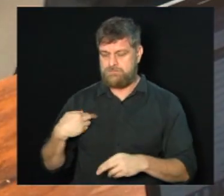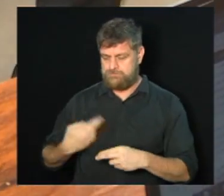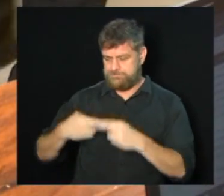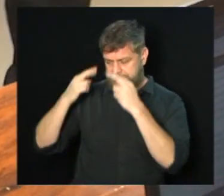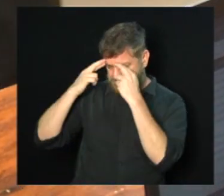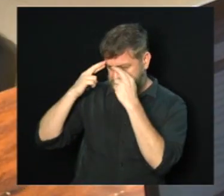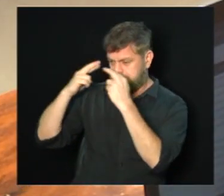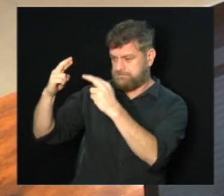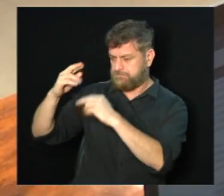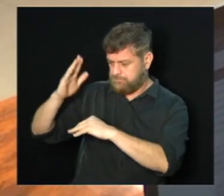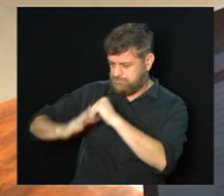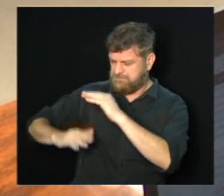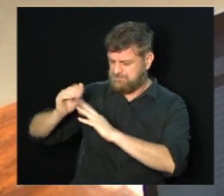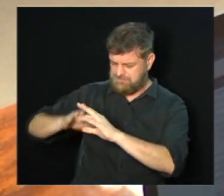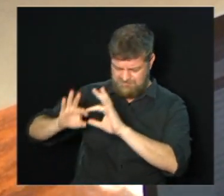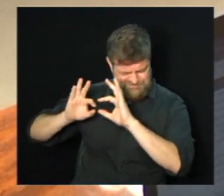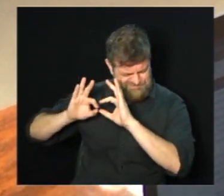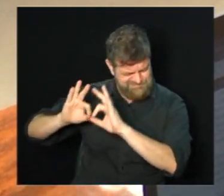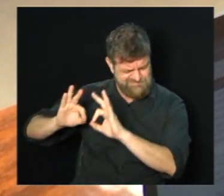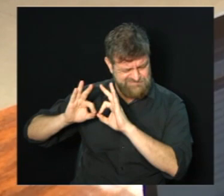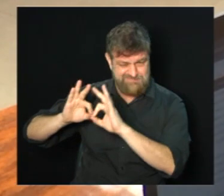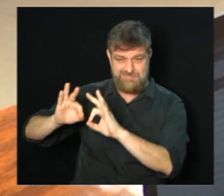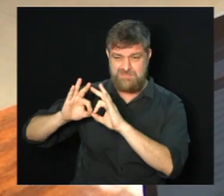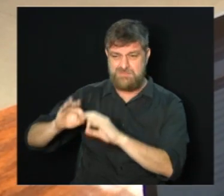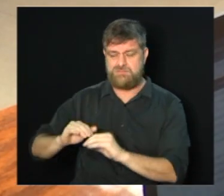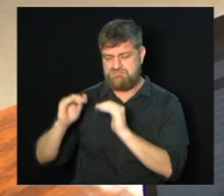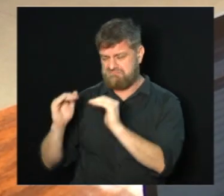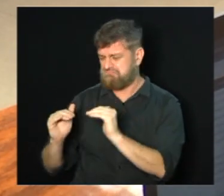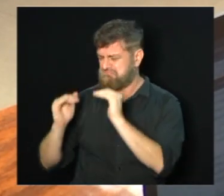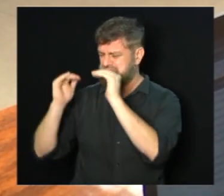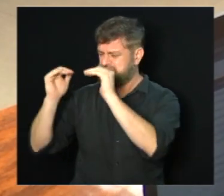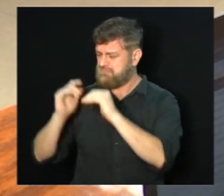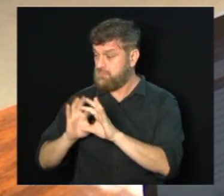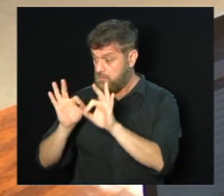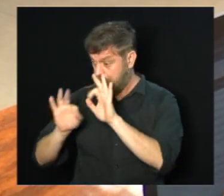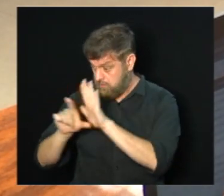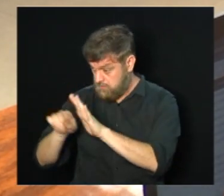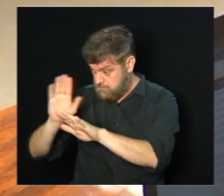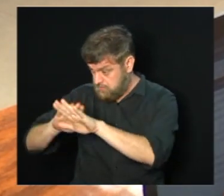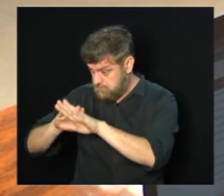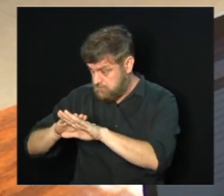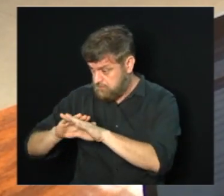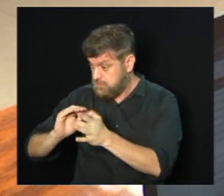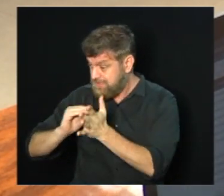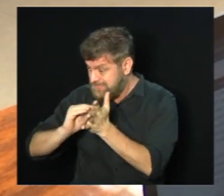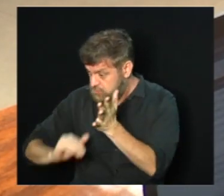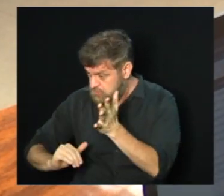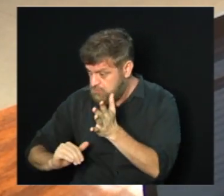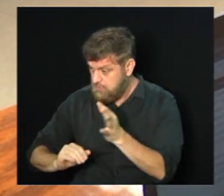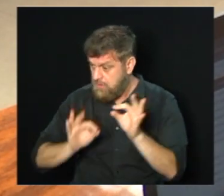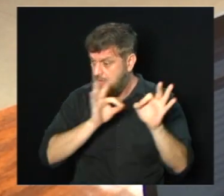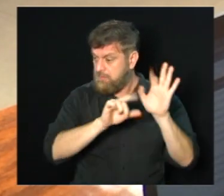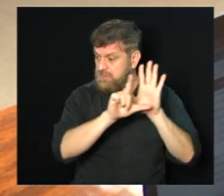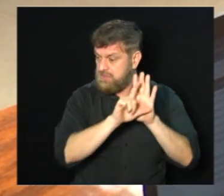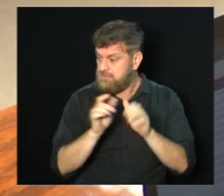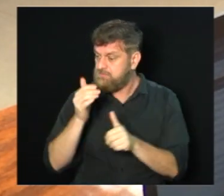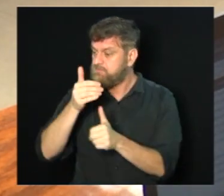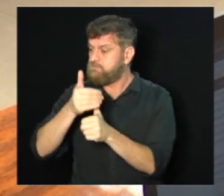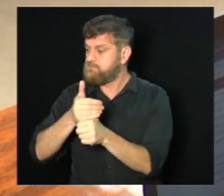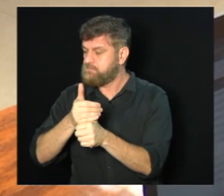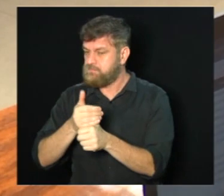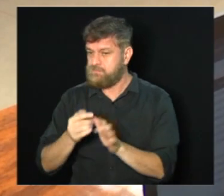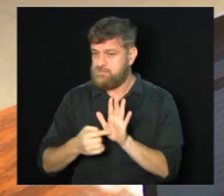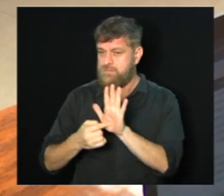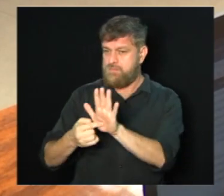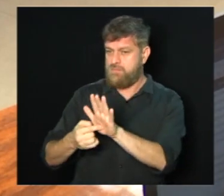reconhecimento pelo seu gesto de grandeza de retirar o projeto para que esse processo pudesse caminhar na Câmara. Isso mostra o